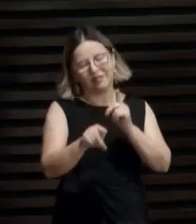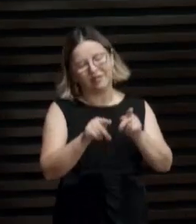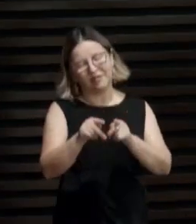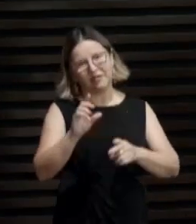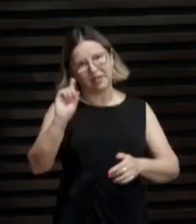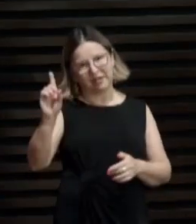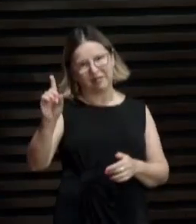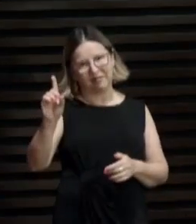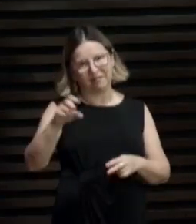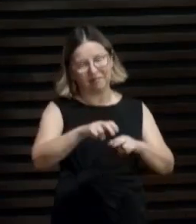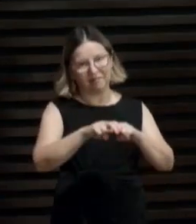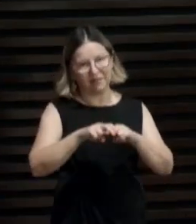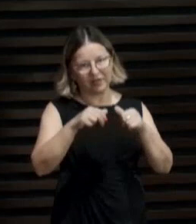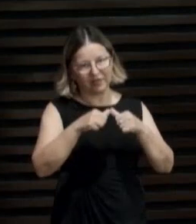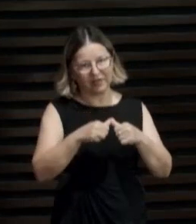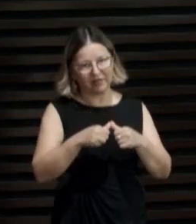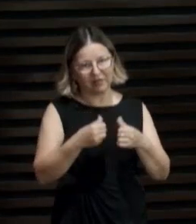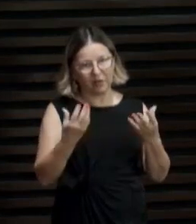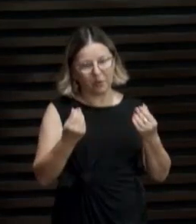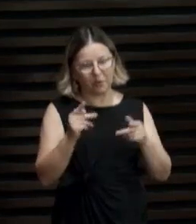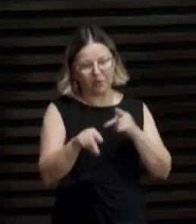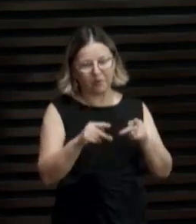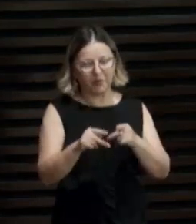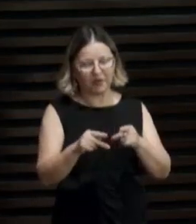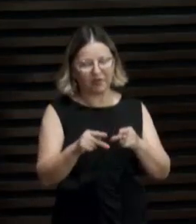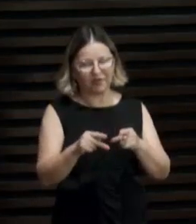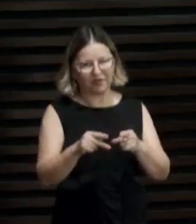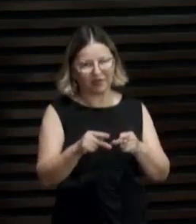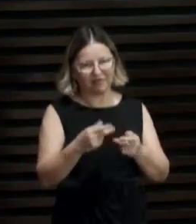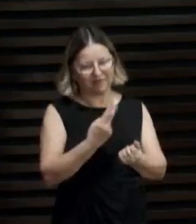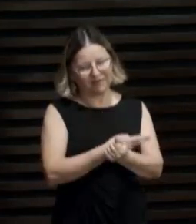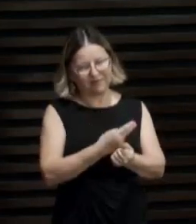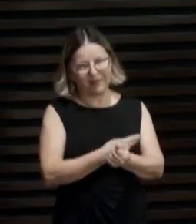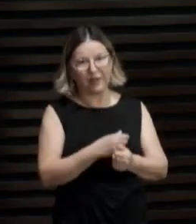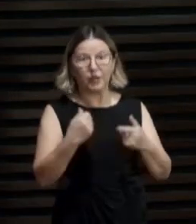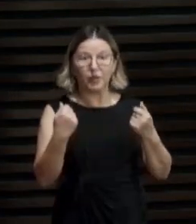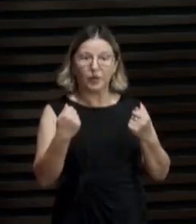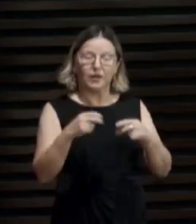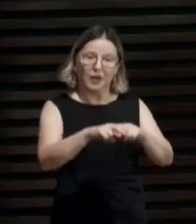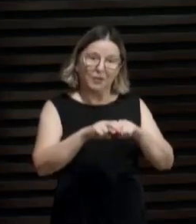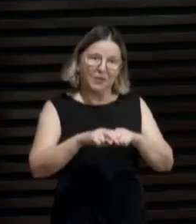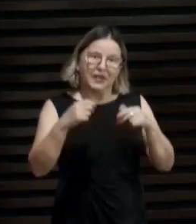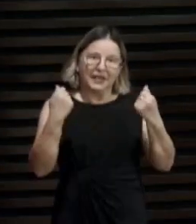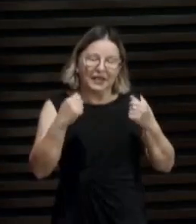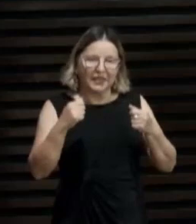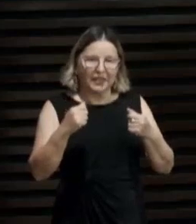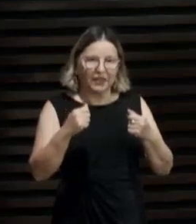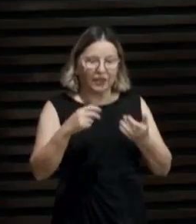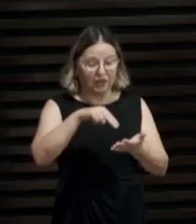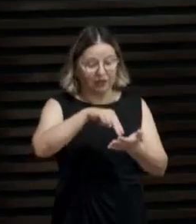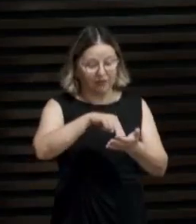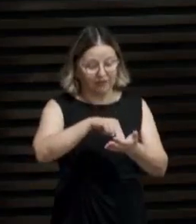disso, muitas pessoas estão sendo enganadas. Por isso a necessidade de nós olharmos para a palavra de Deus e